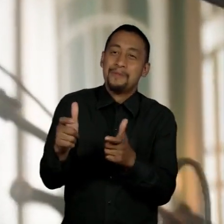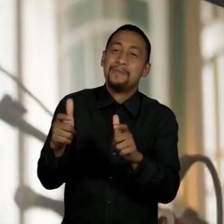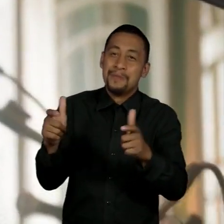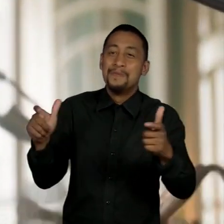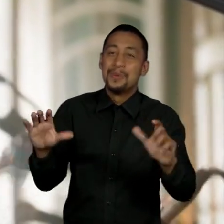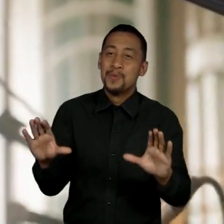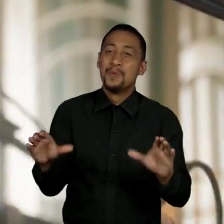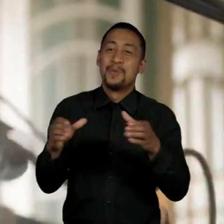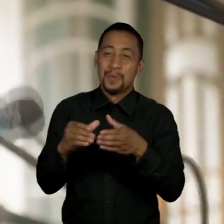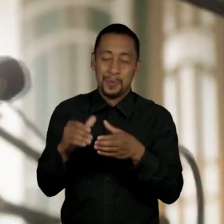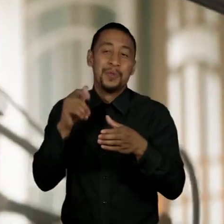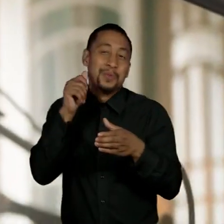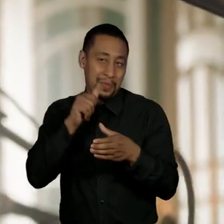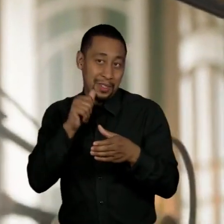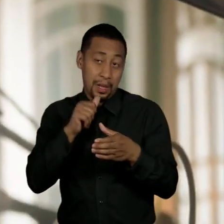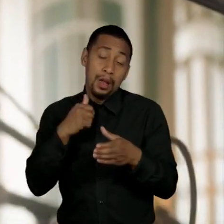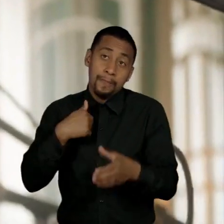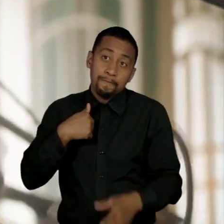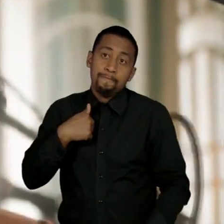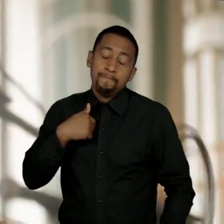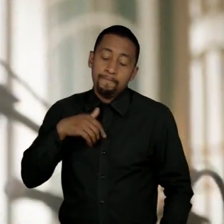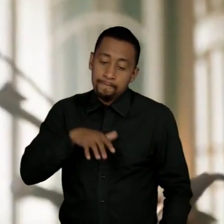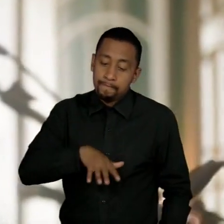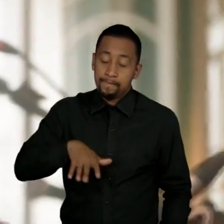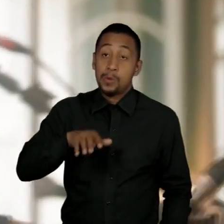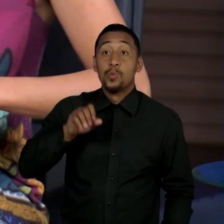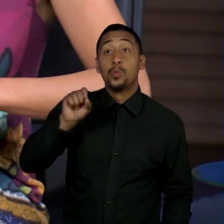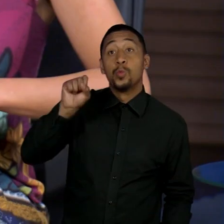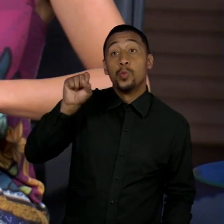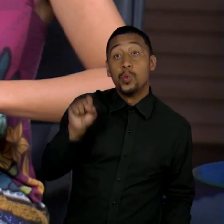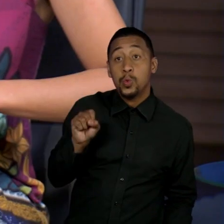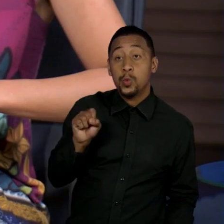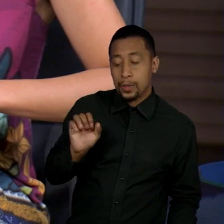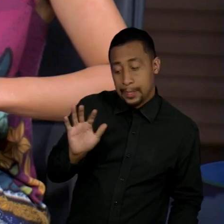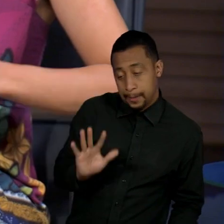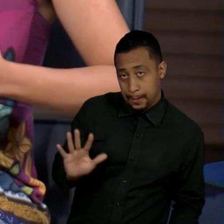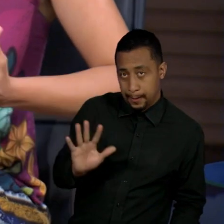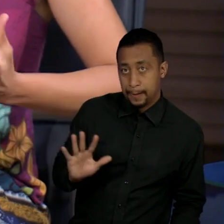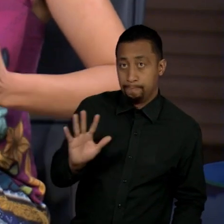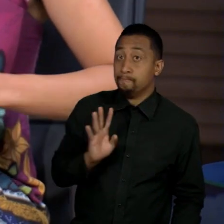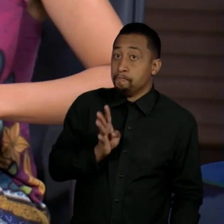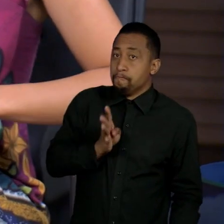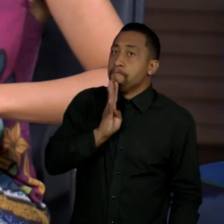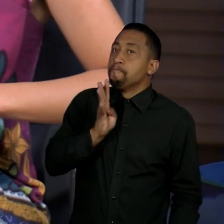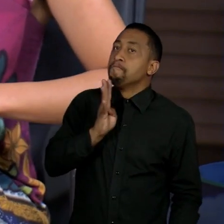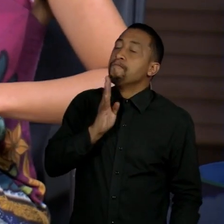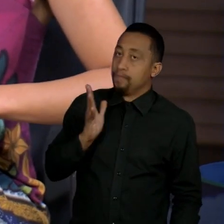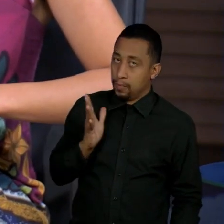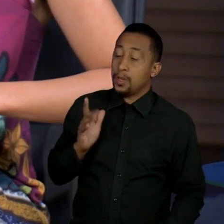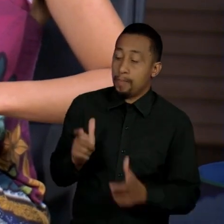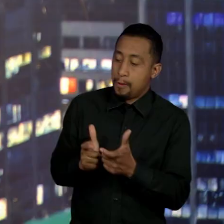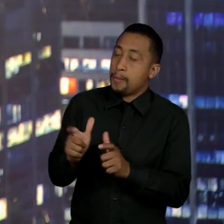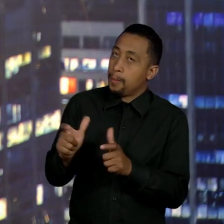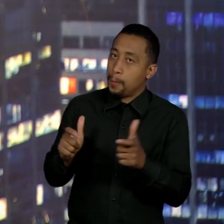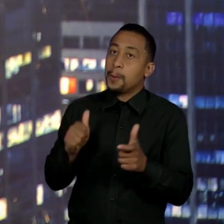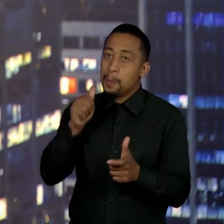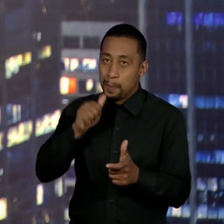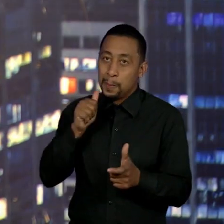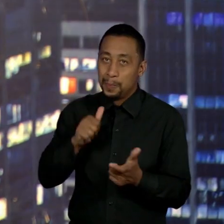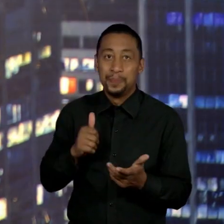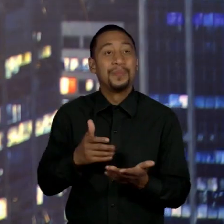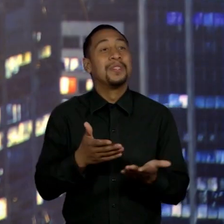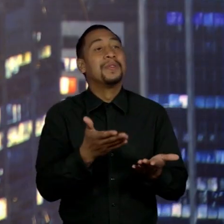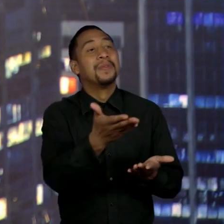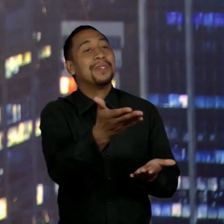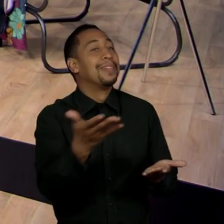aqui da região do Sudeste, que é onde eu atuo mais, onde eu conheço. A gente já tem um pouco mais dessa participação feminina. Uma palavrinha dessa, Luiz